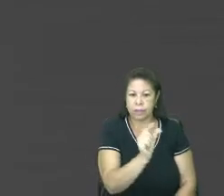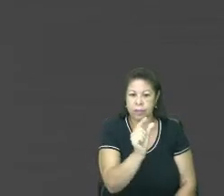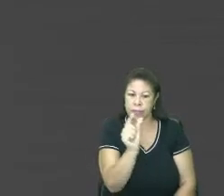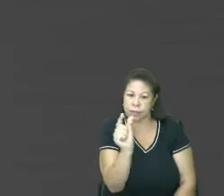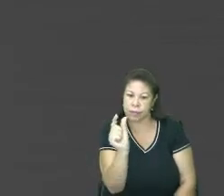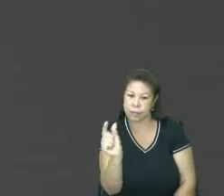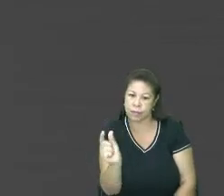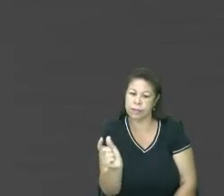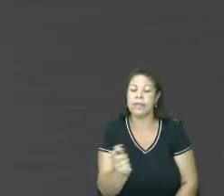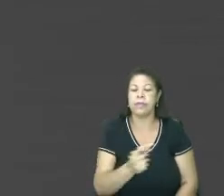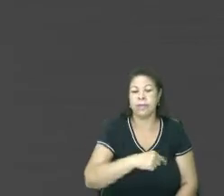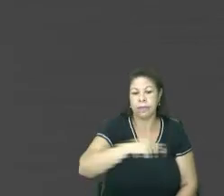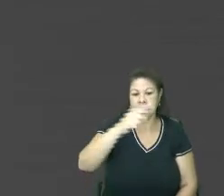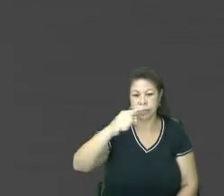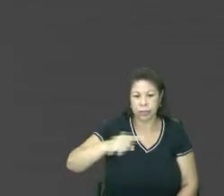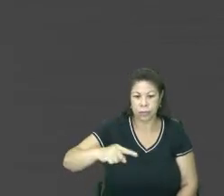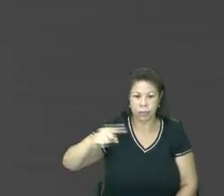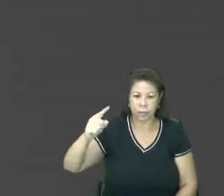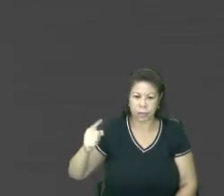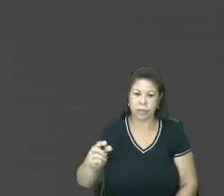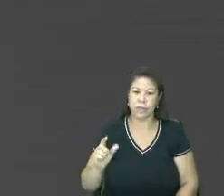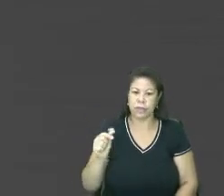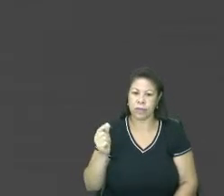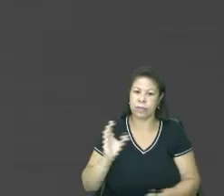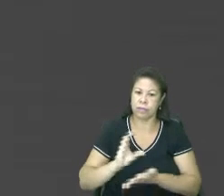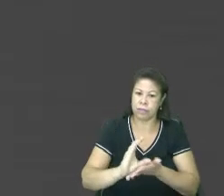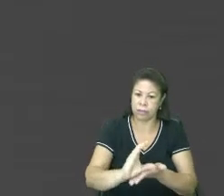dos demais recursos que ingressaram.